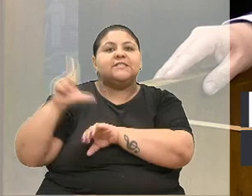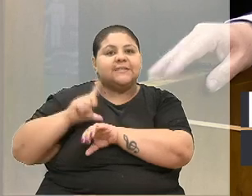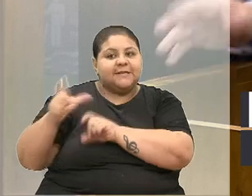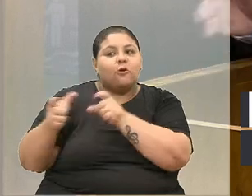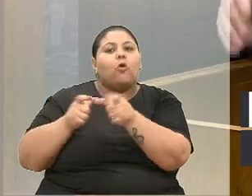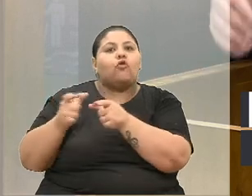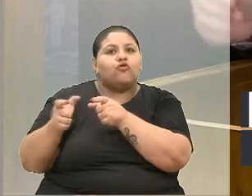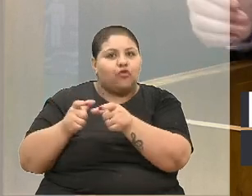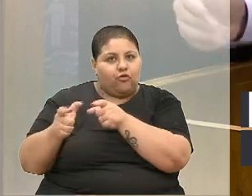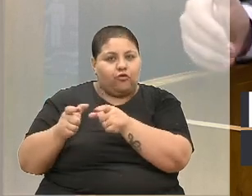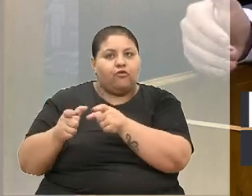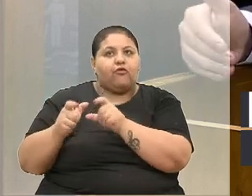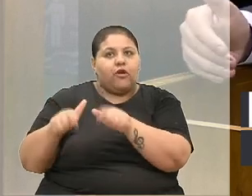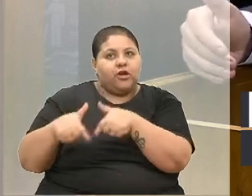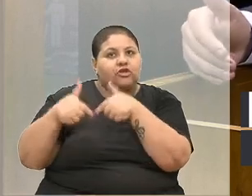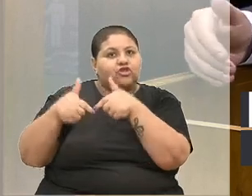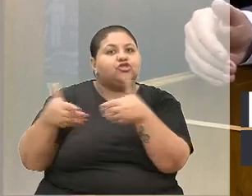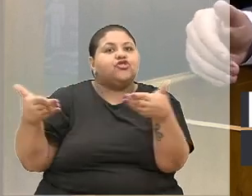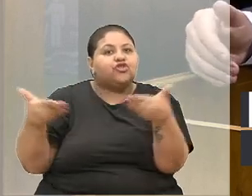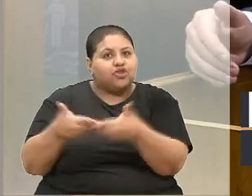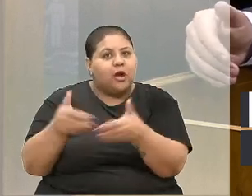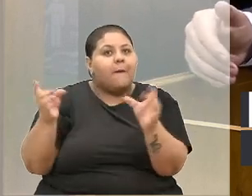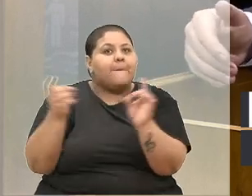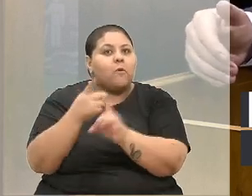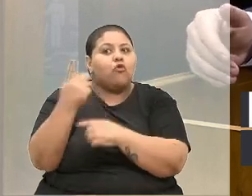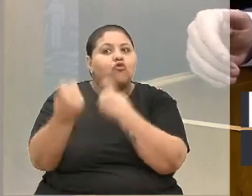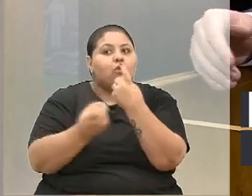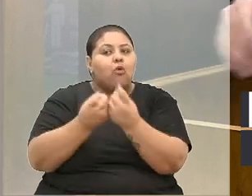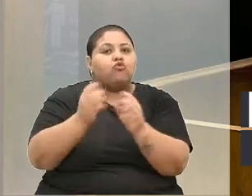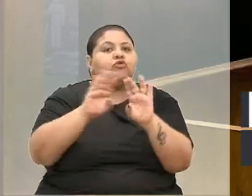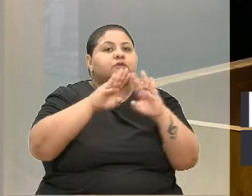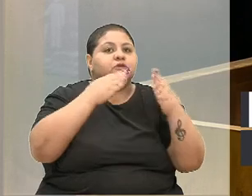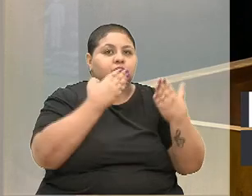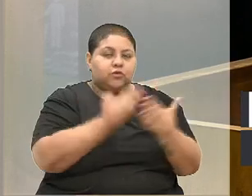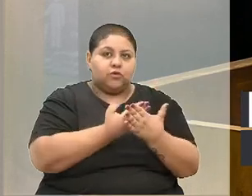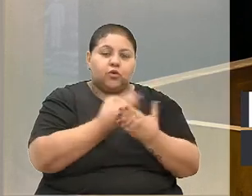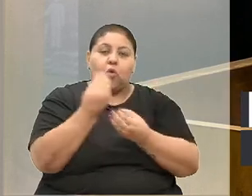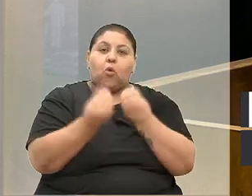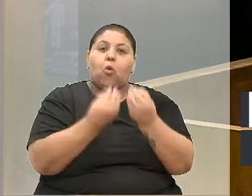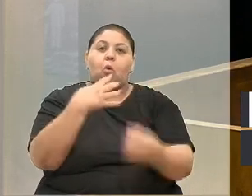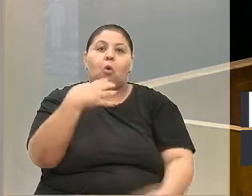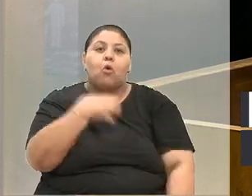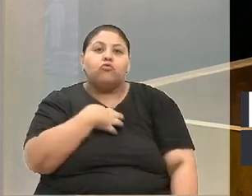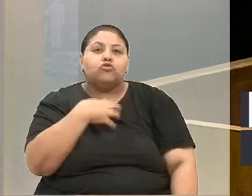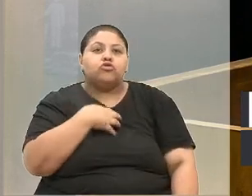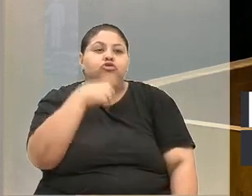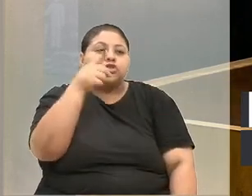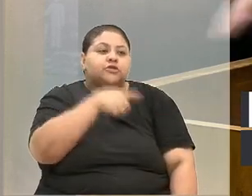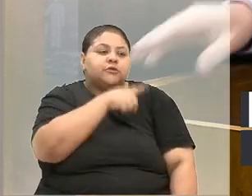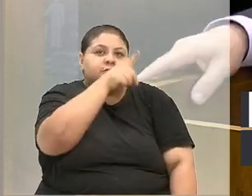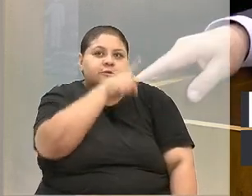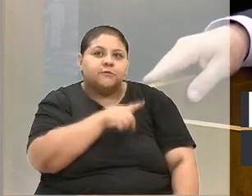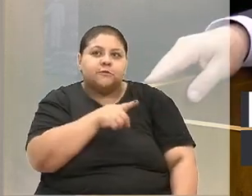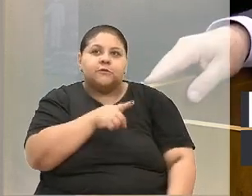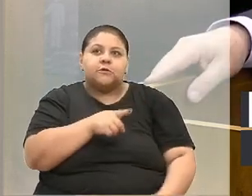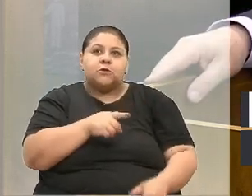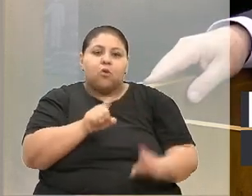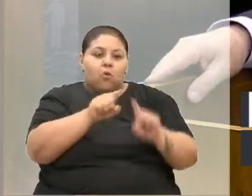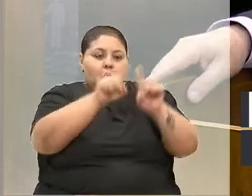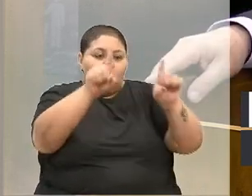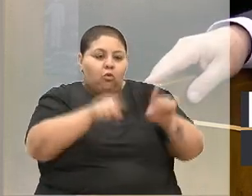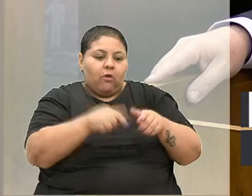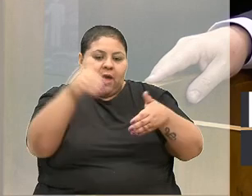controle. Medidas já estão sendo adotadas por alguns colégios, né, como forma de contenção, caixas de celulares,